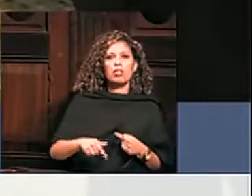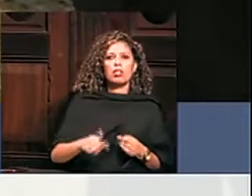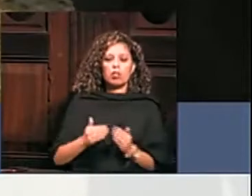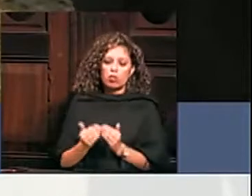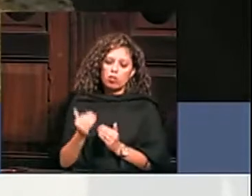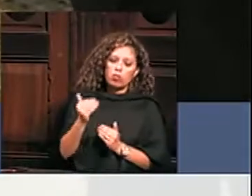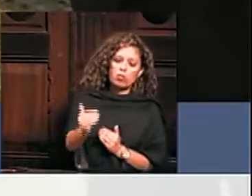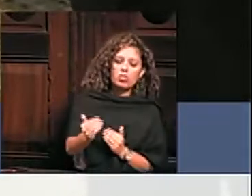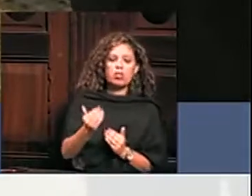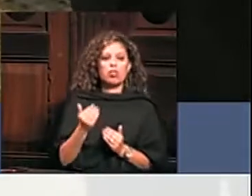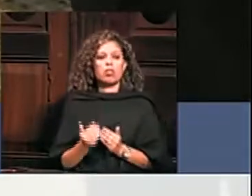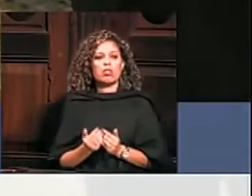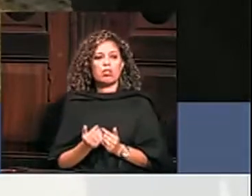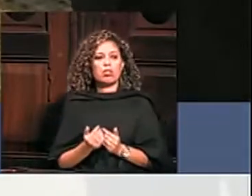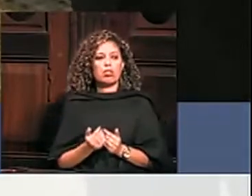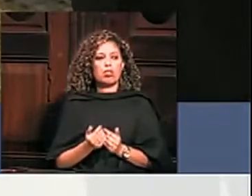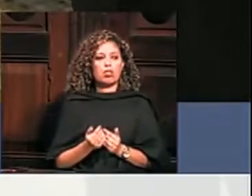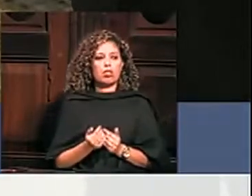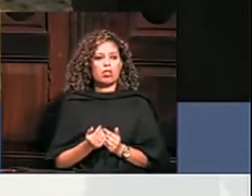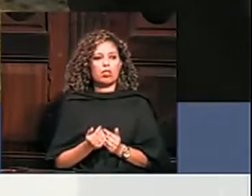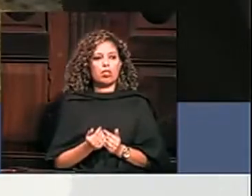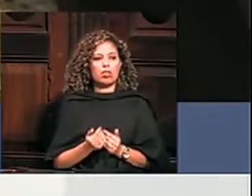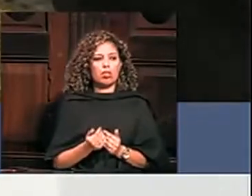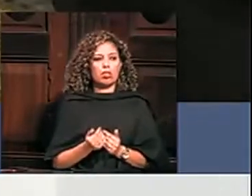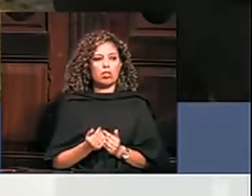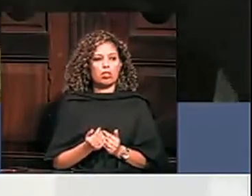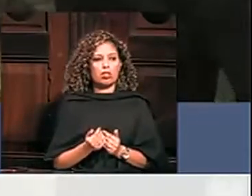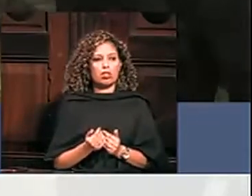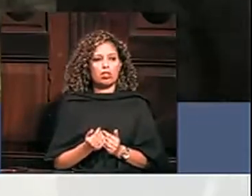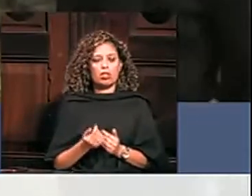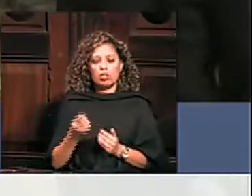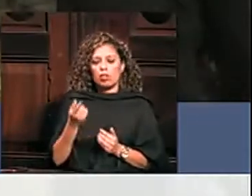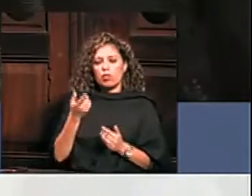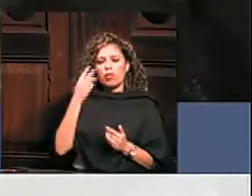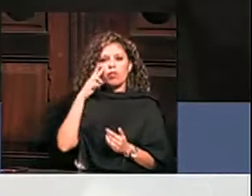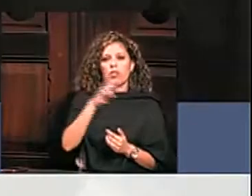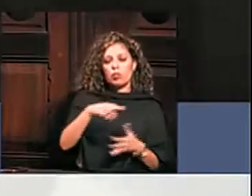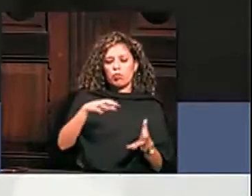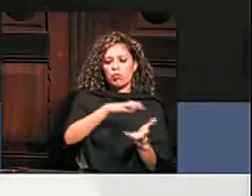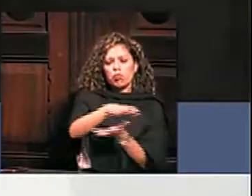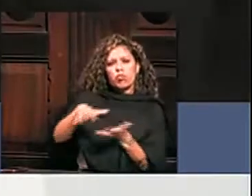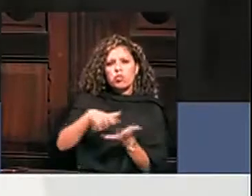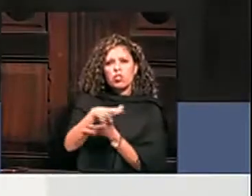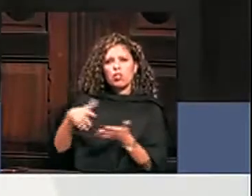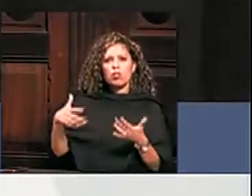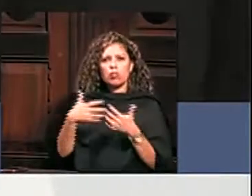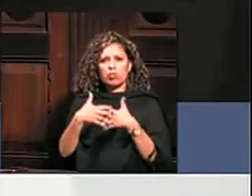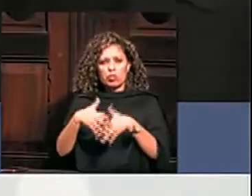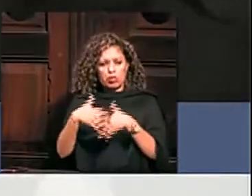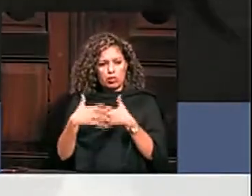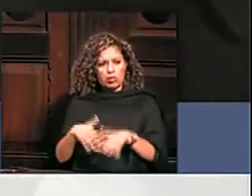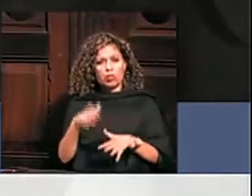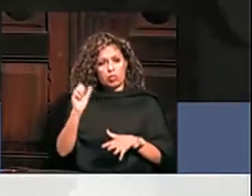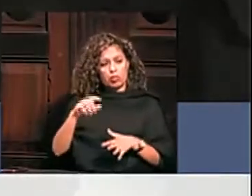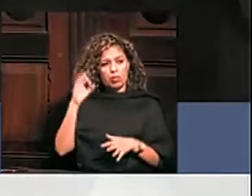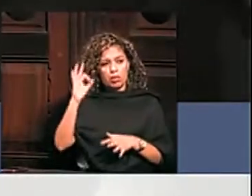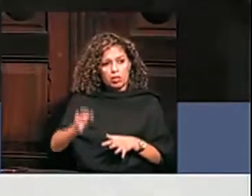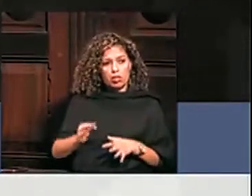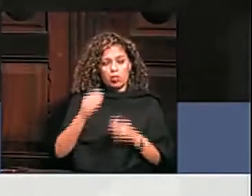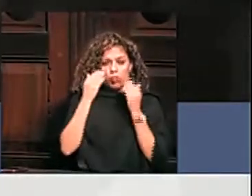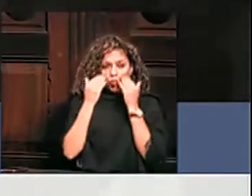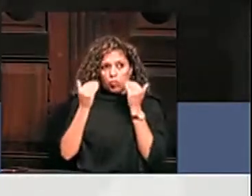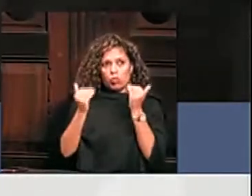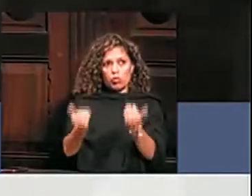semana, acometidos aí pela greve legítima dos caminhoneiros, que nos mostrou, né, uma